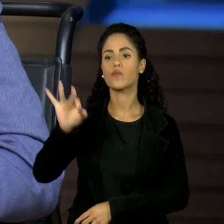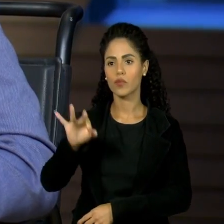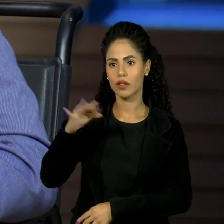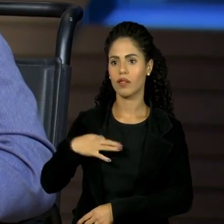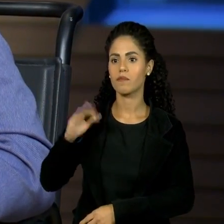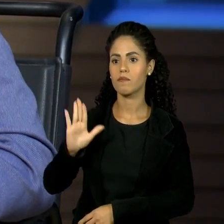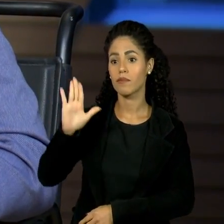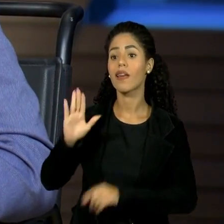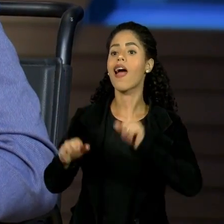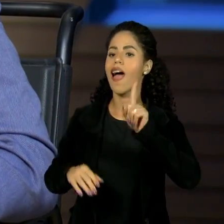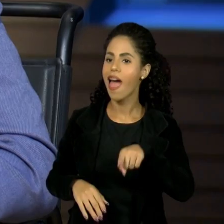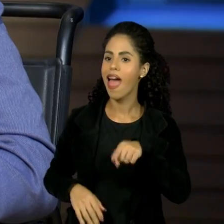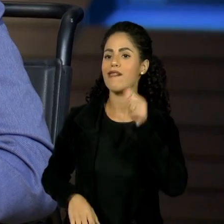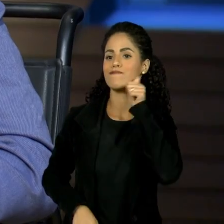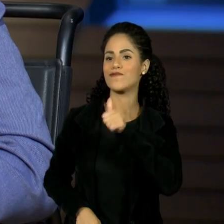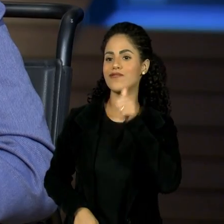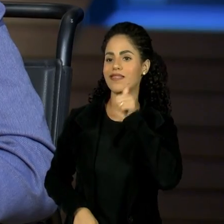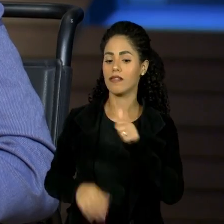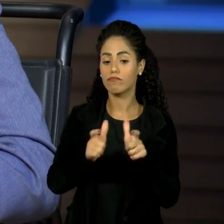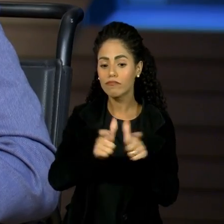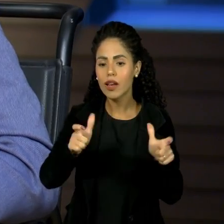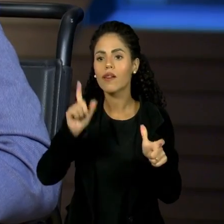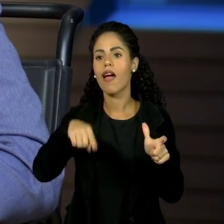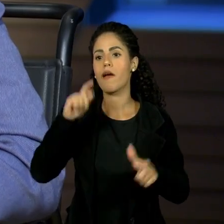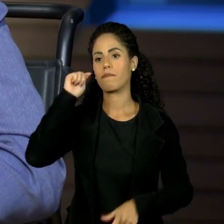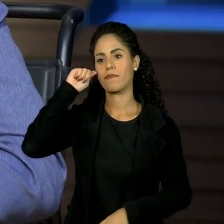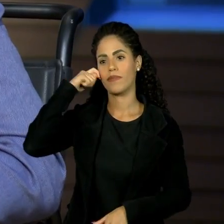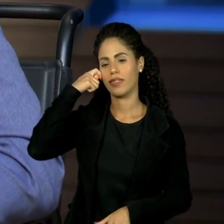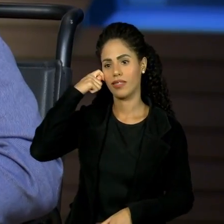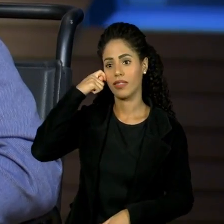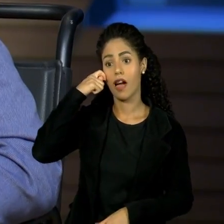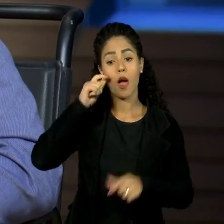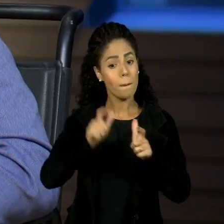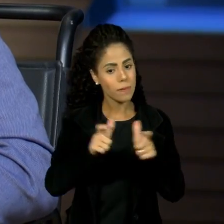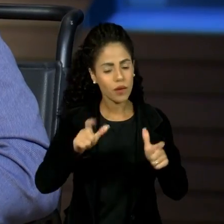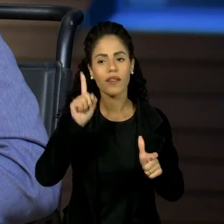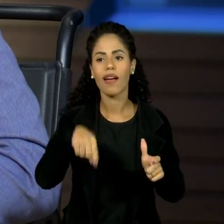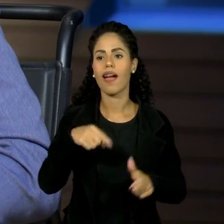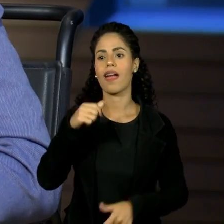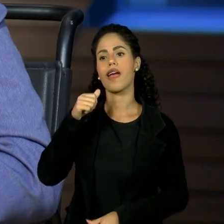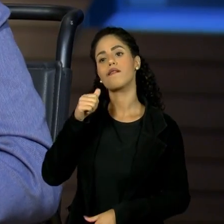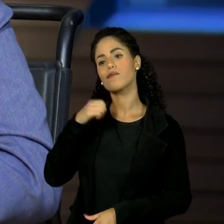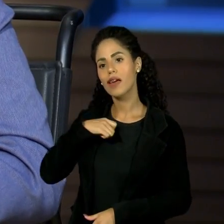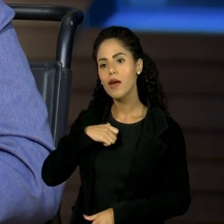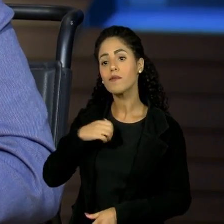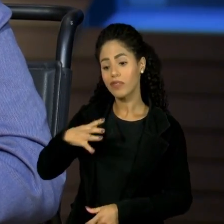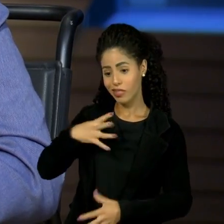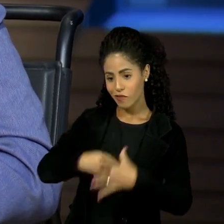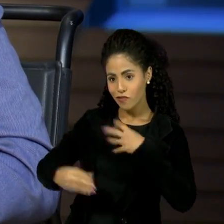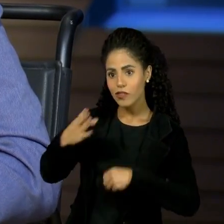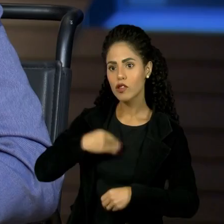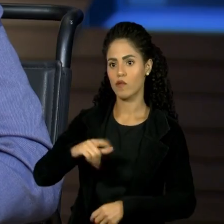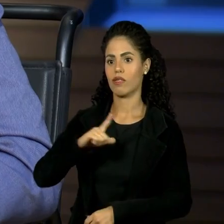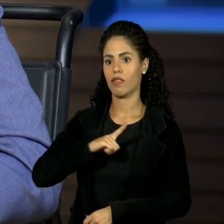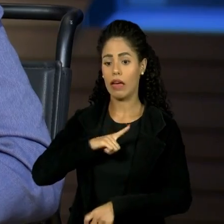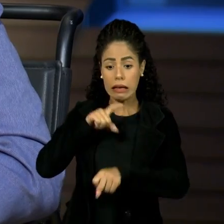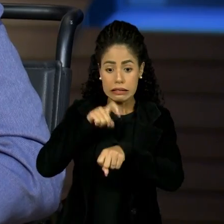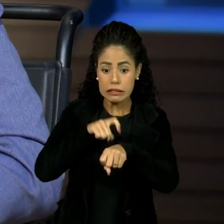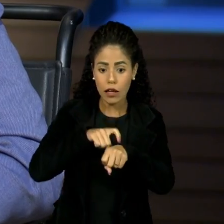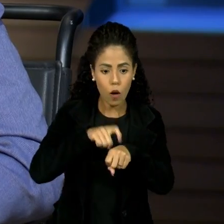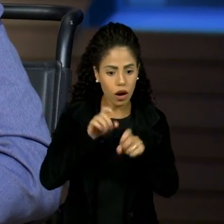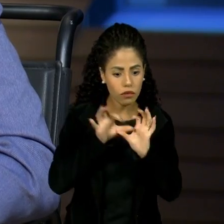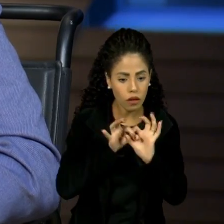são mulheres, a grande maioria negras, mães, que naquele horário de folga, a grande